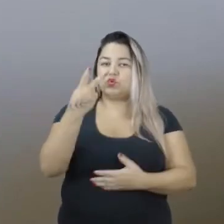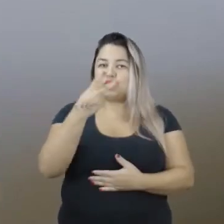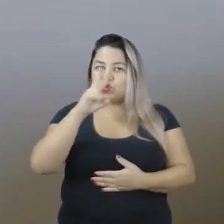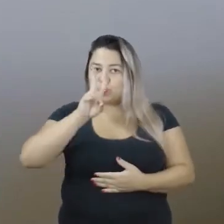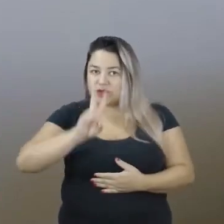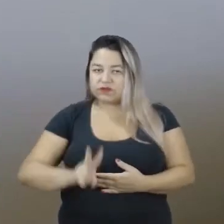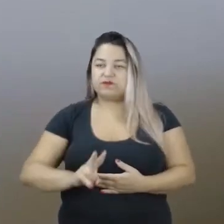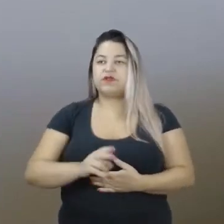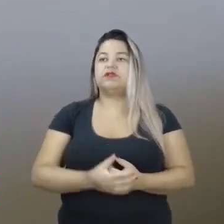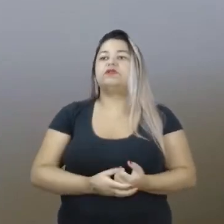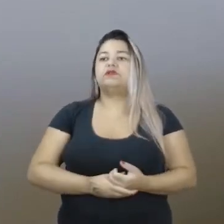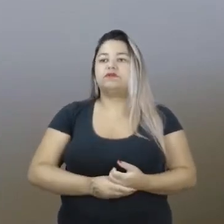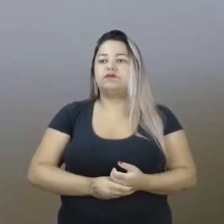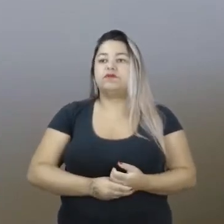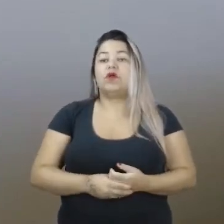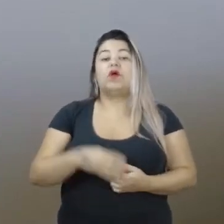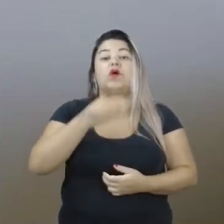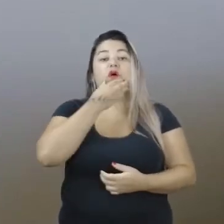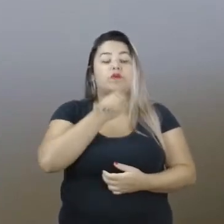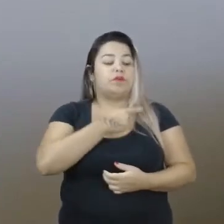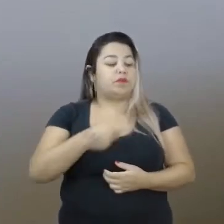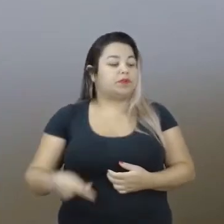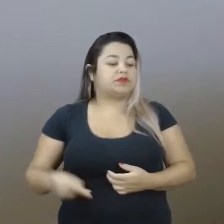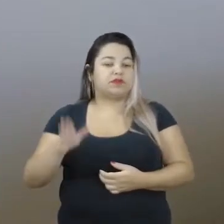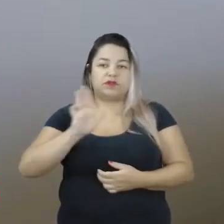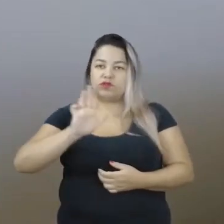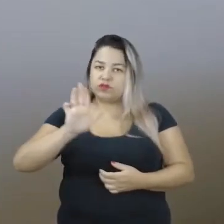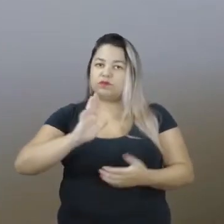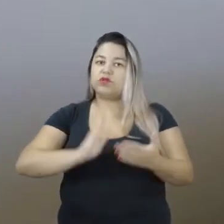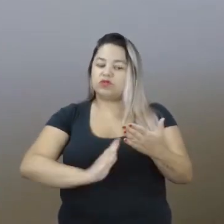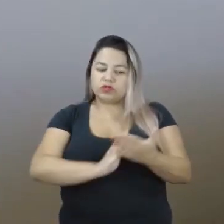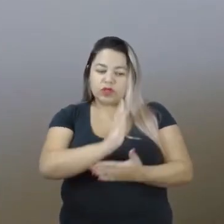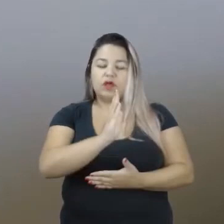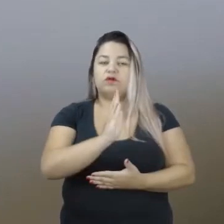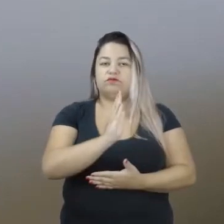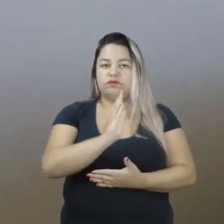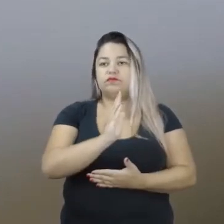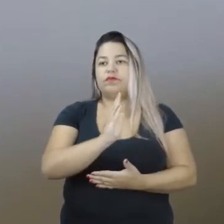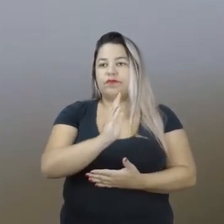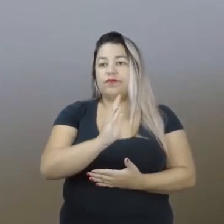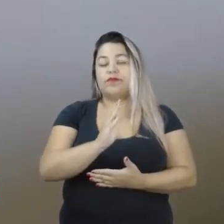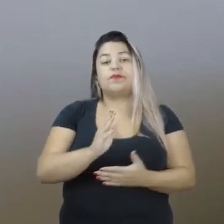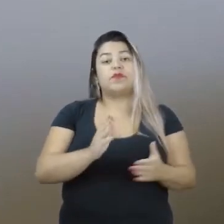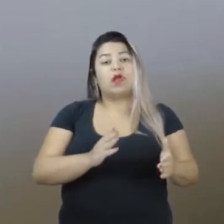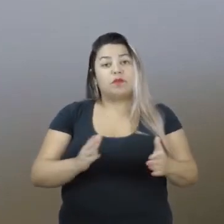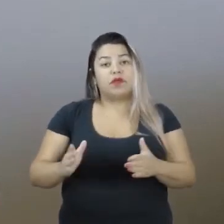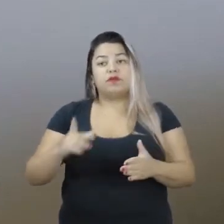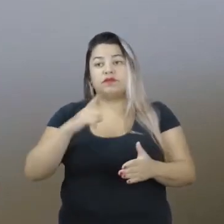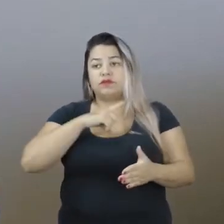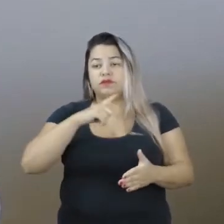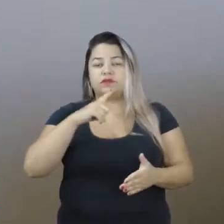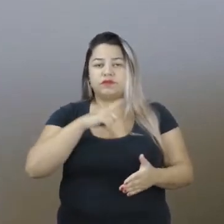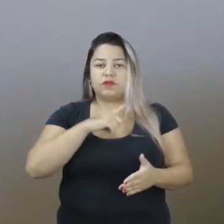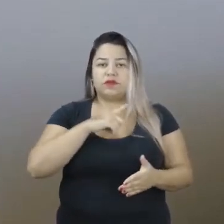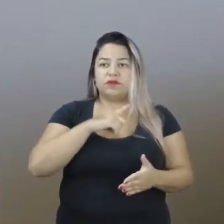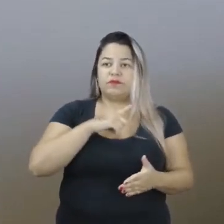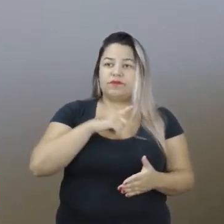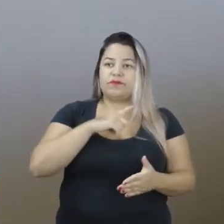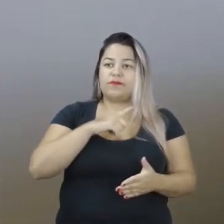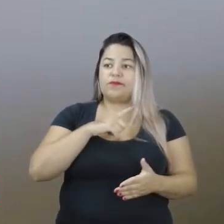vezes, e foi ao presidente, ele já sancionou também. Então, eu diria que nesse período, eu tenho até tomado nota